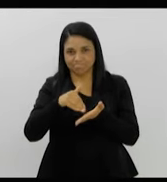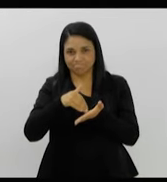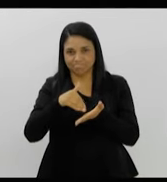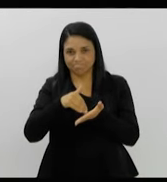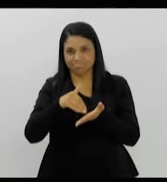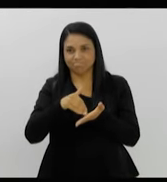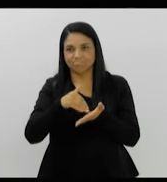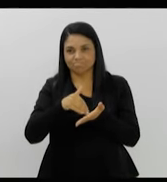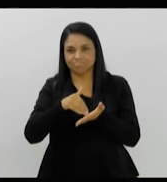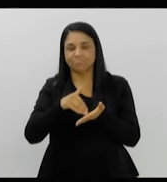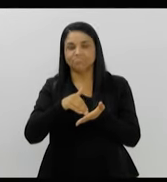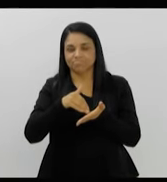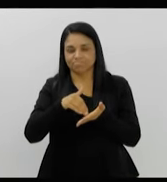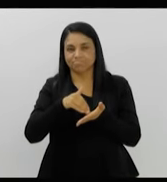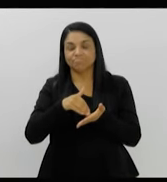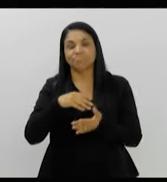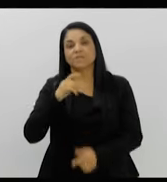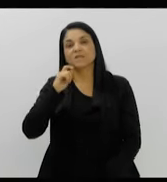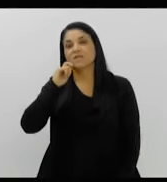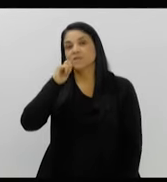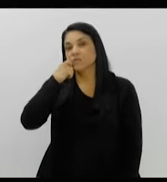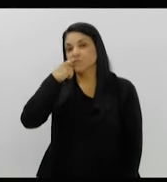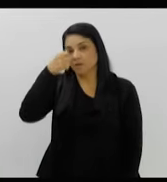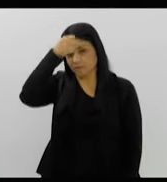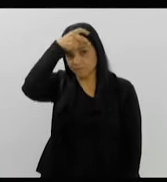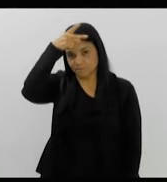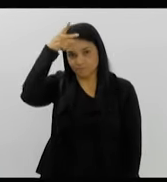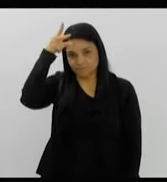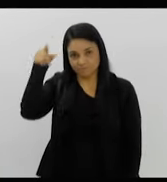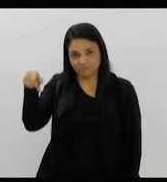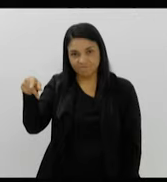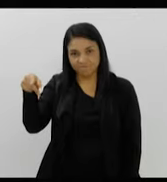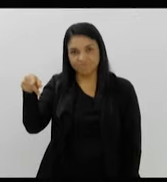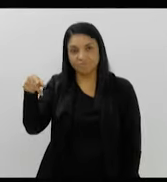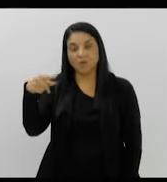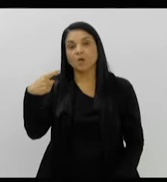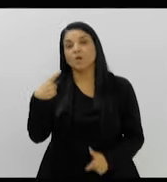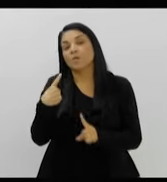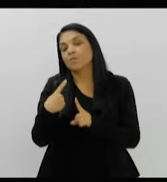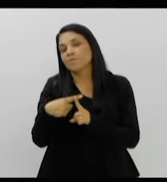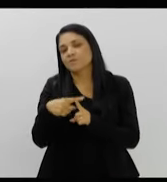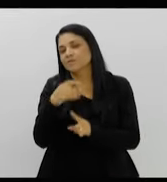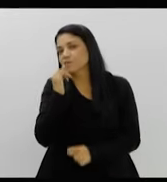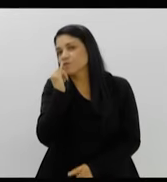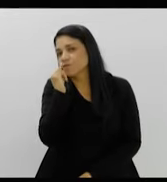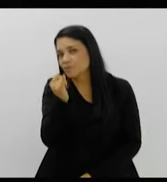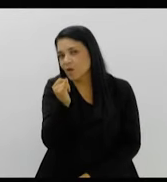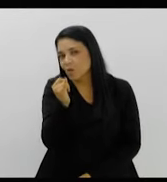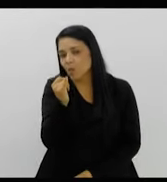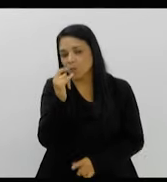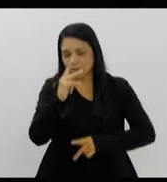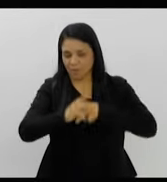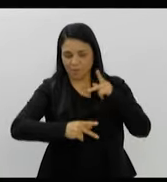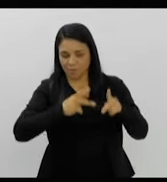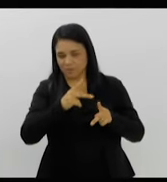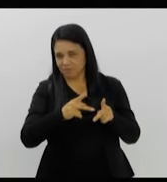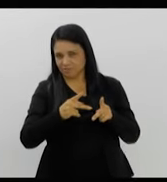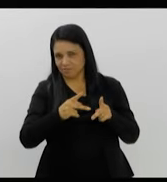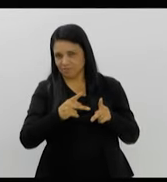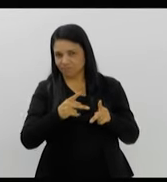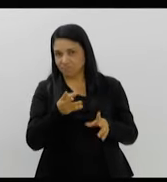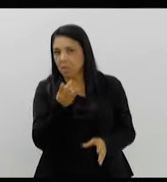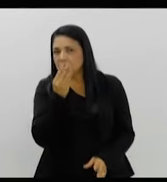secretarias Eduardo Por que que você ainda não contou isso para a população do Rio de